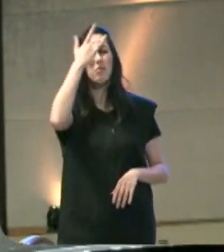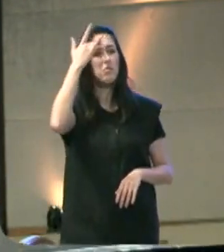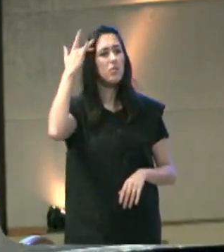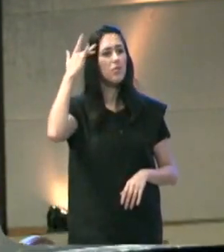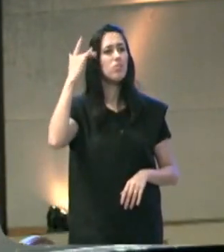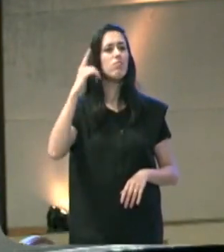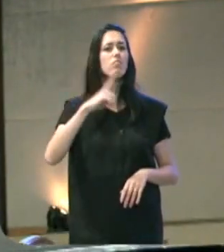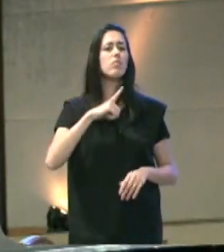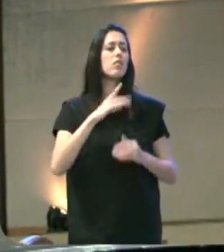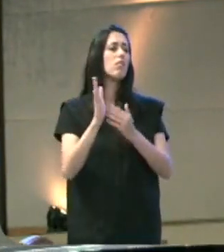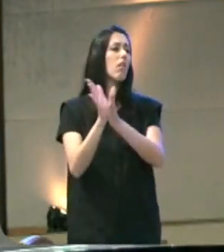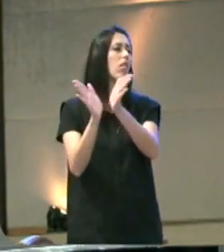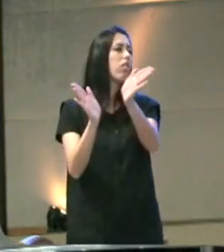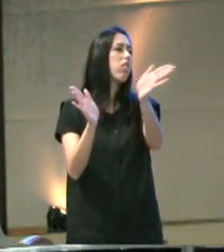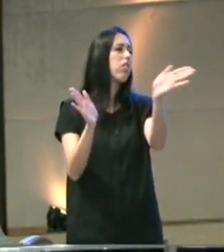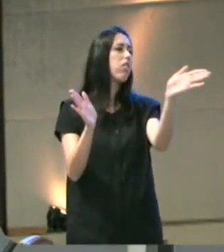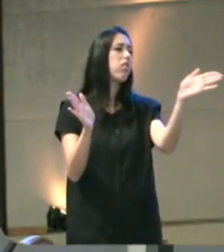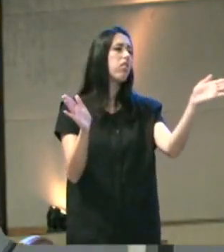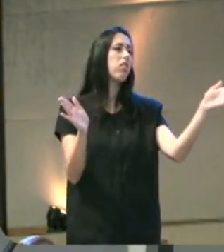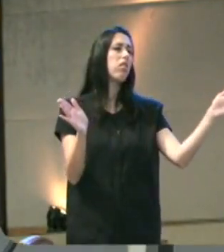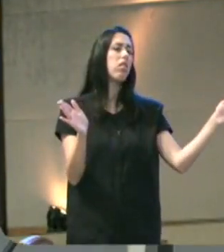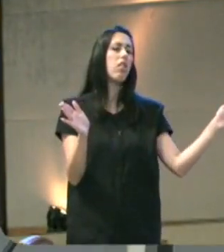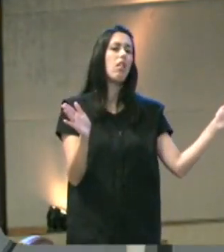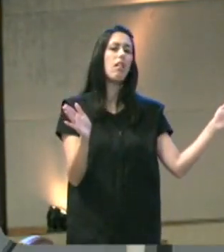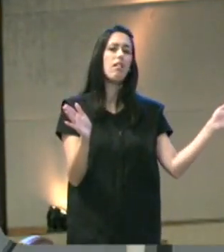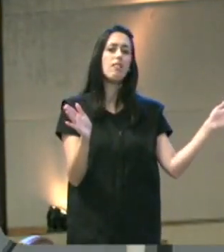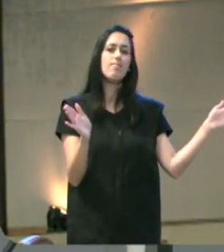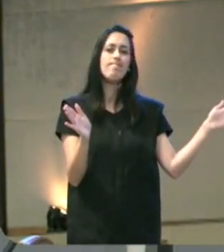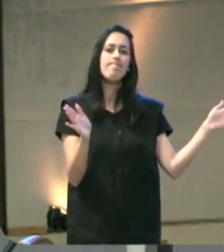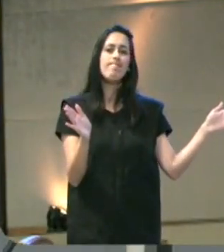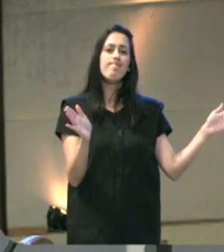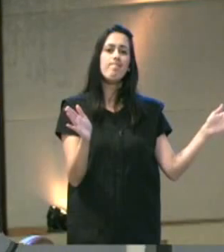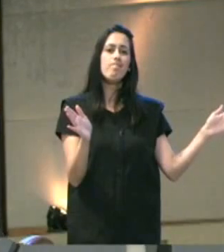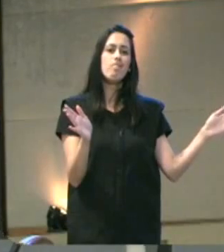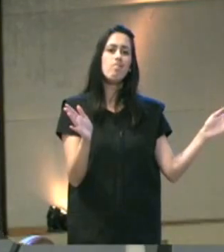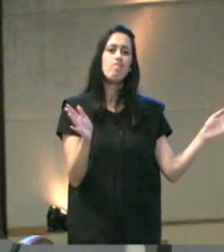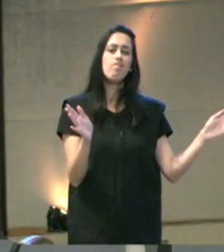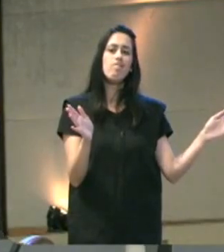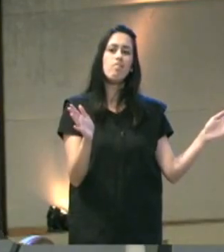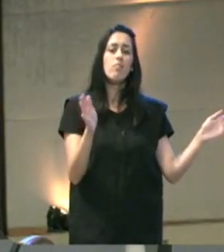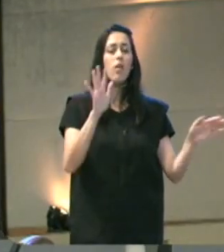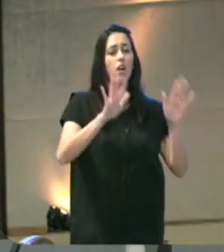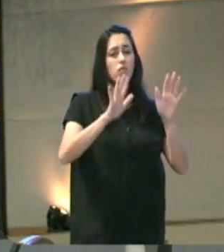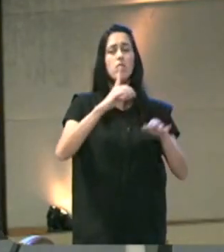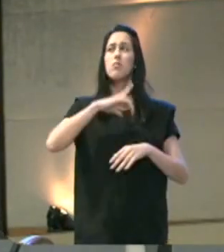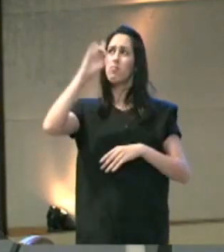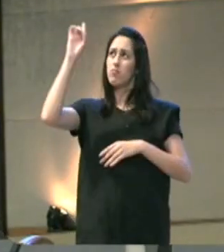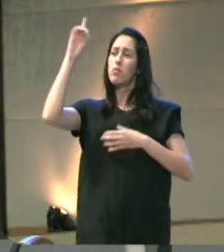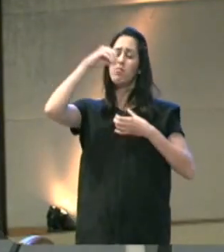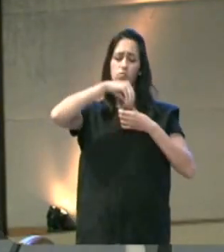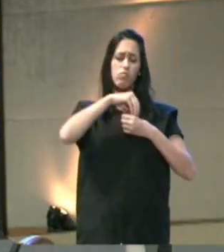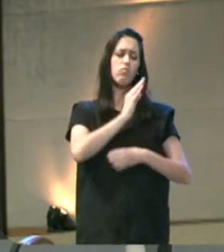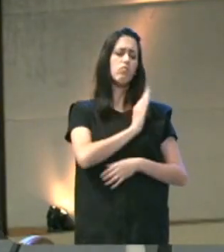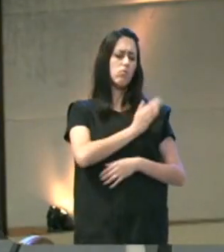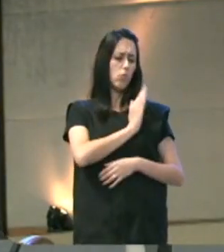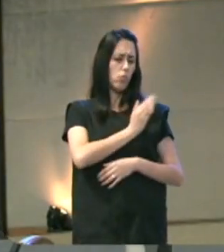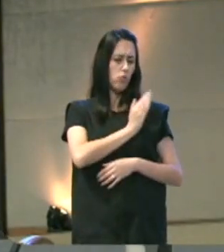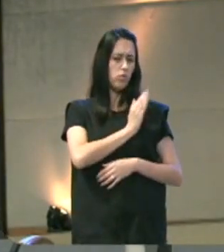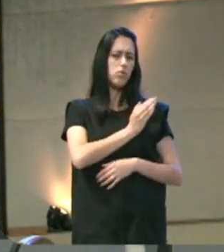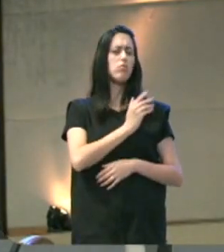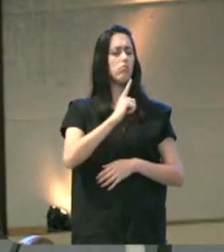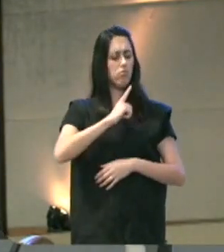fora do caminho de Deus. Não é que não teme a Deus, não é que não